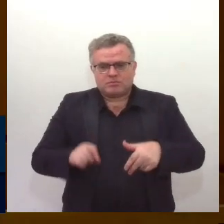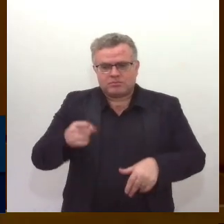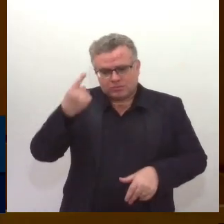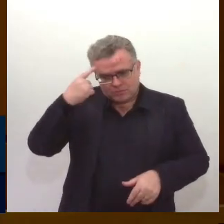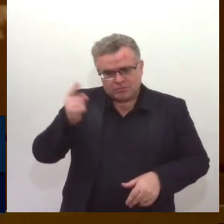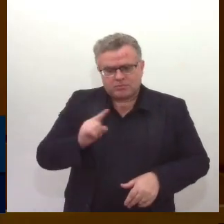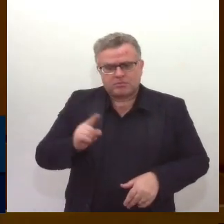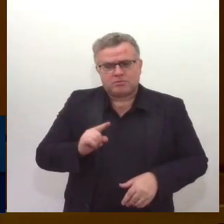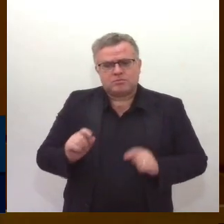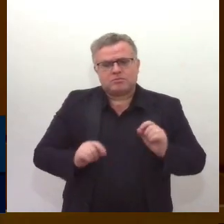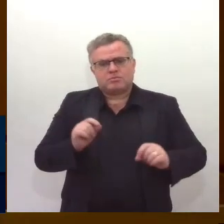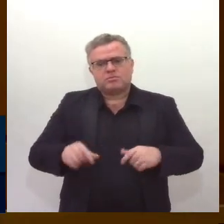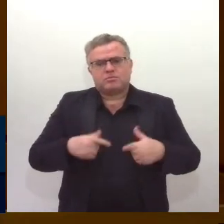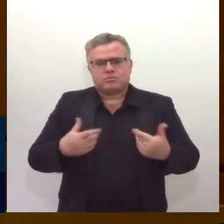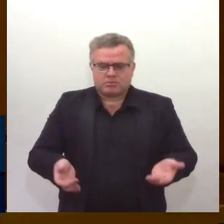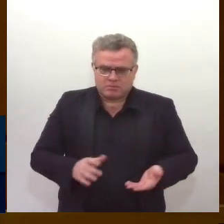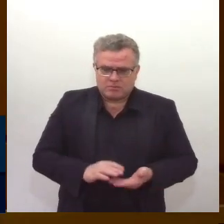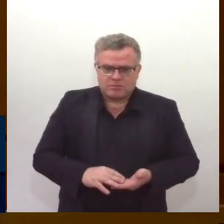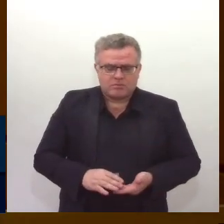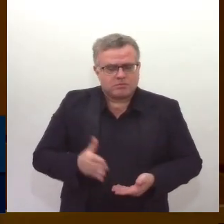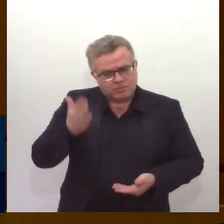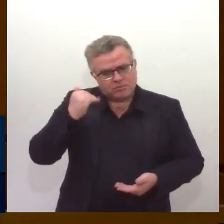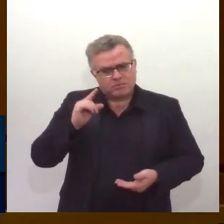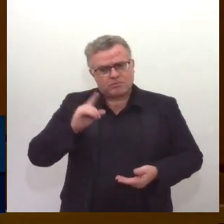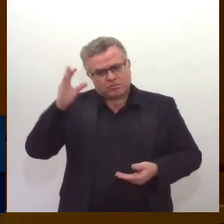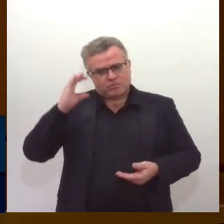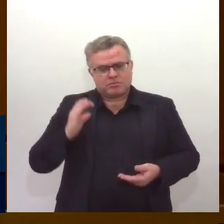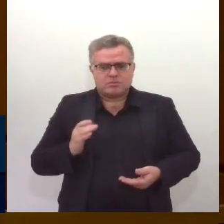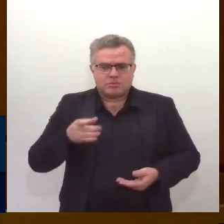Carminha. Nem sabe, não existe